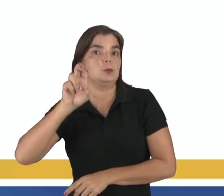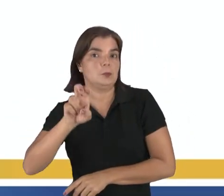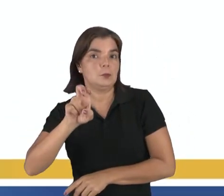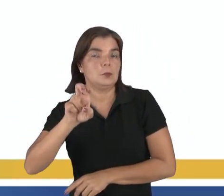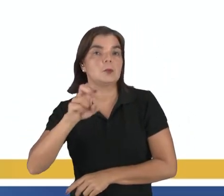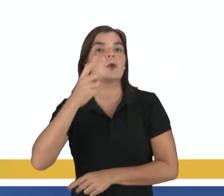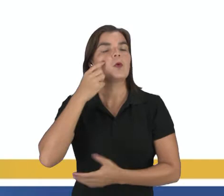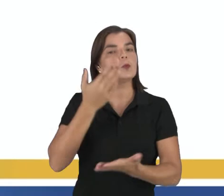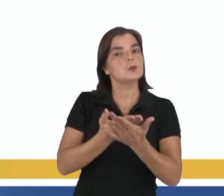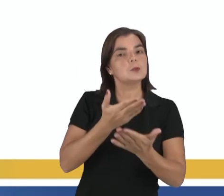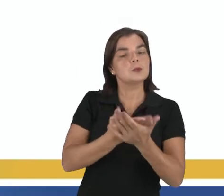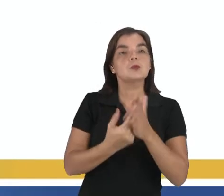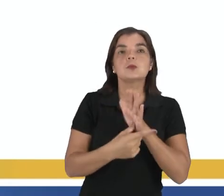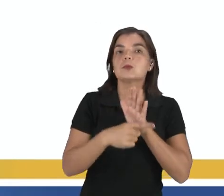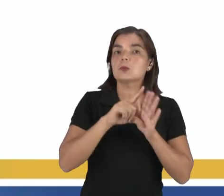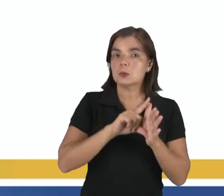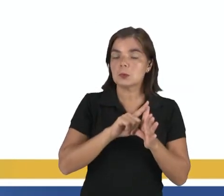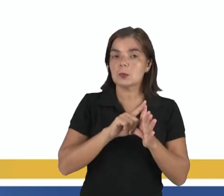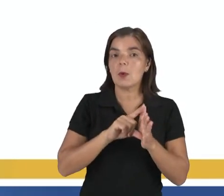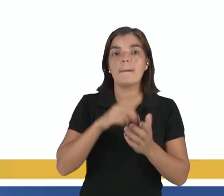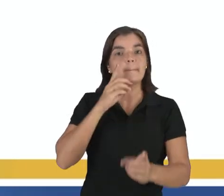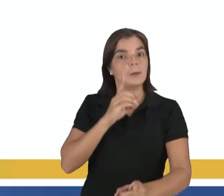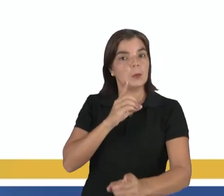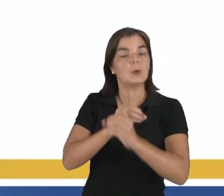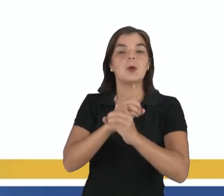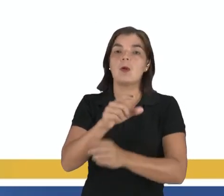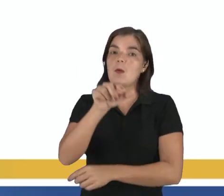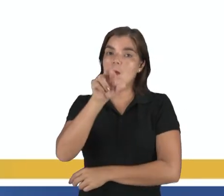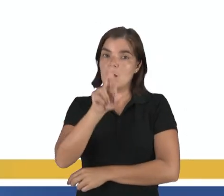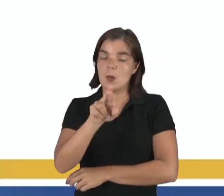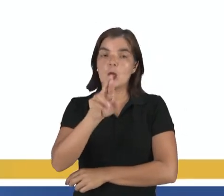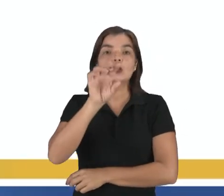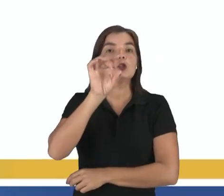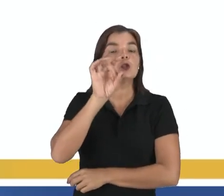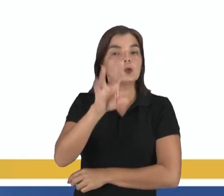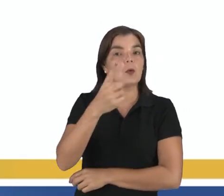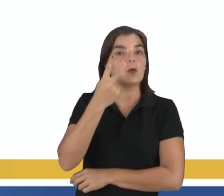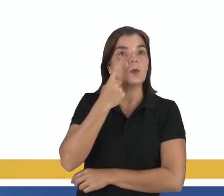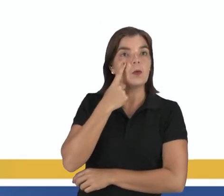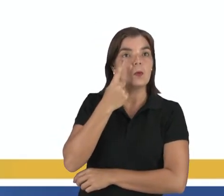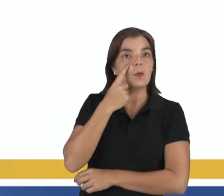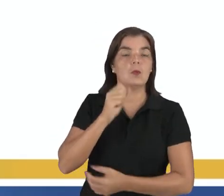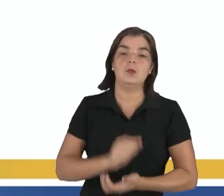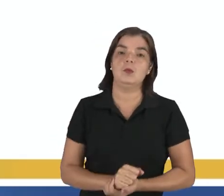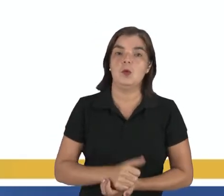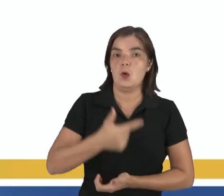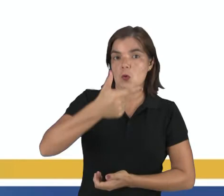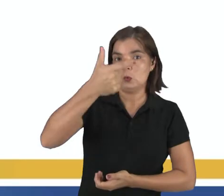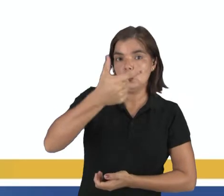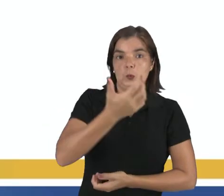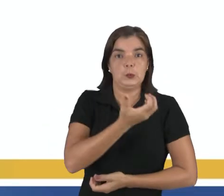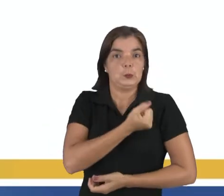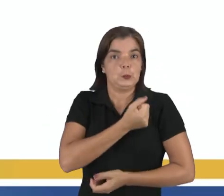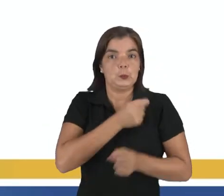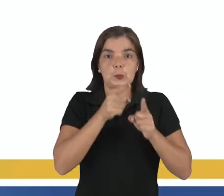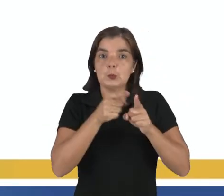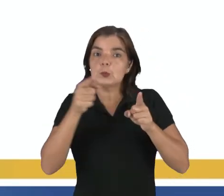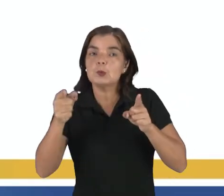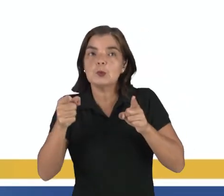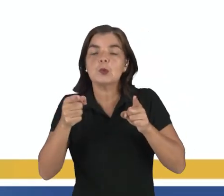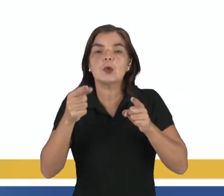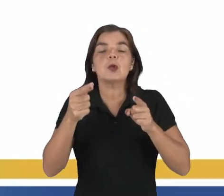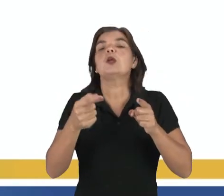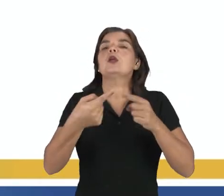foi estudado anteriormente. Para eu encontrar a razão, basta eu pegar o segundo elemento da sequência